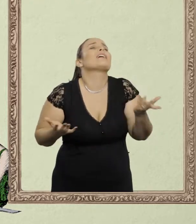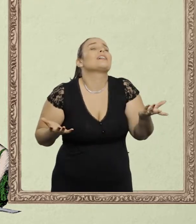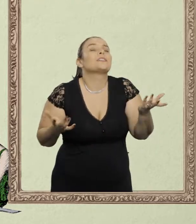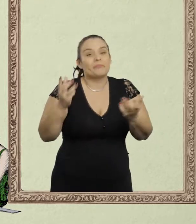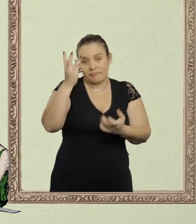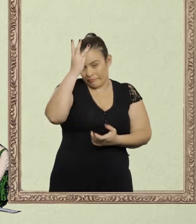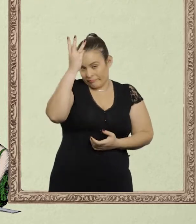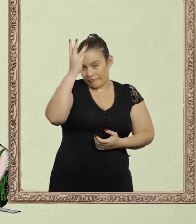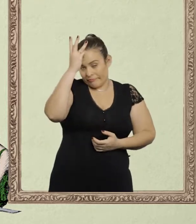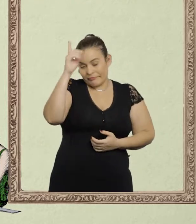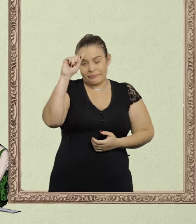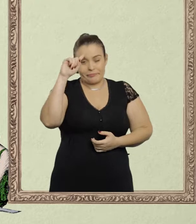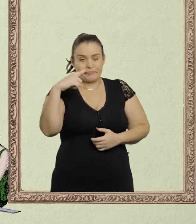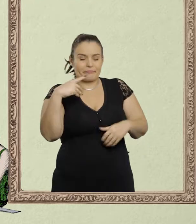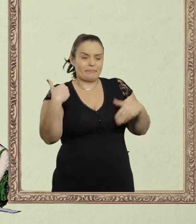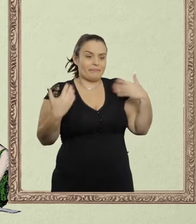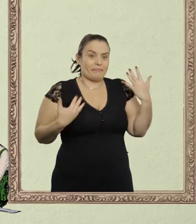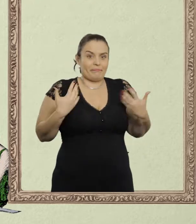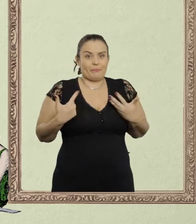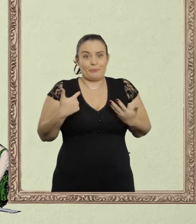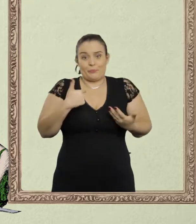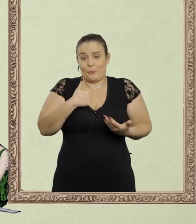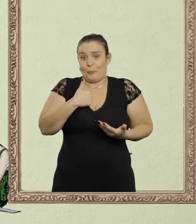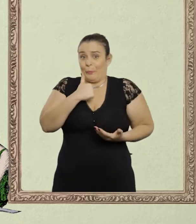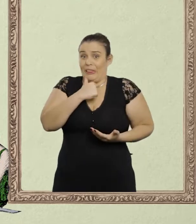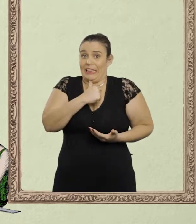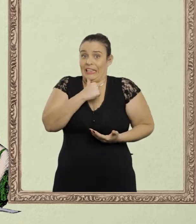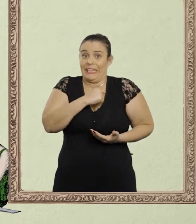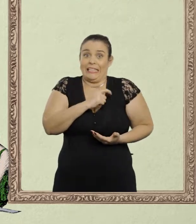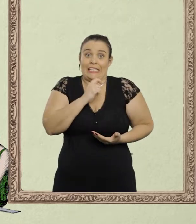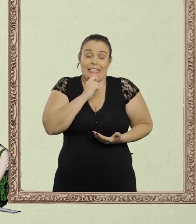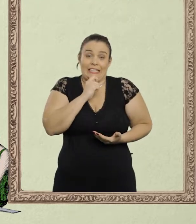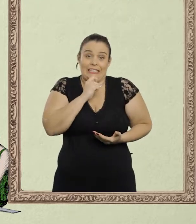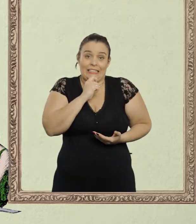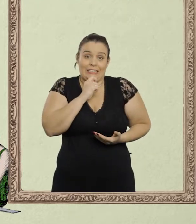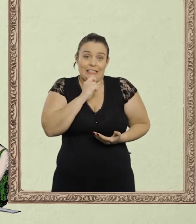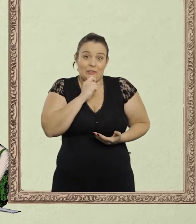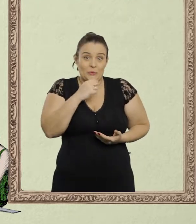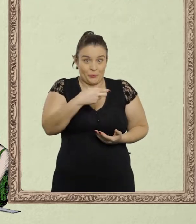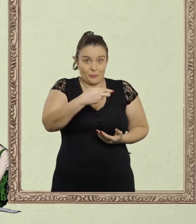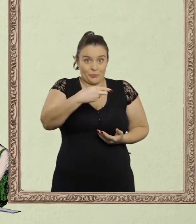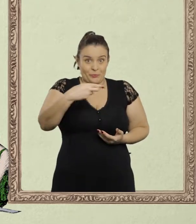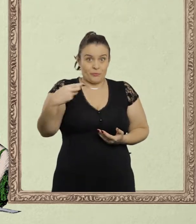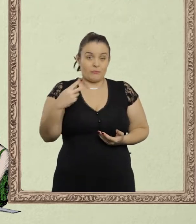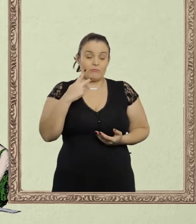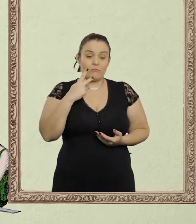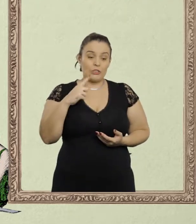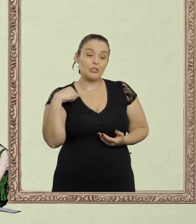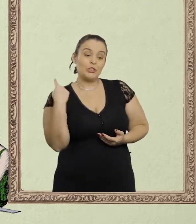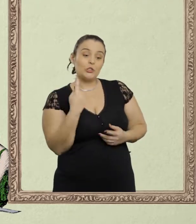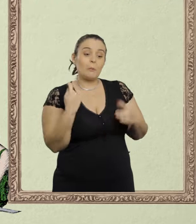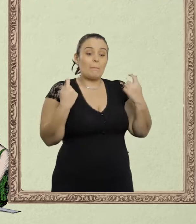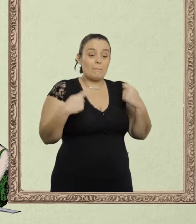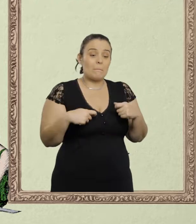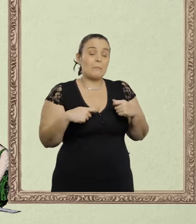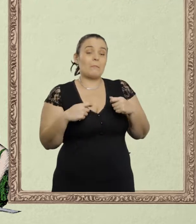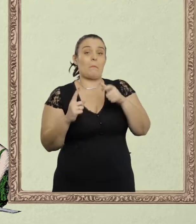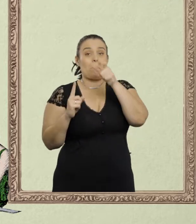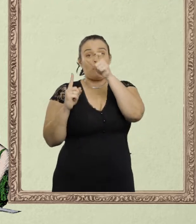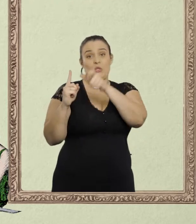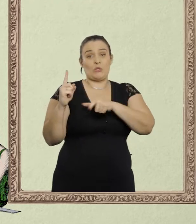nossa mãe! Wendy ficou em dúvida. Ela ainda era uma menina. Peter disse para